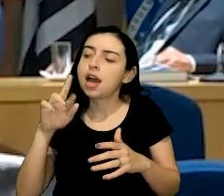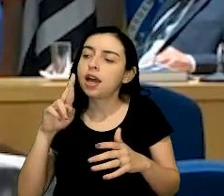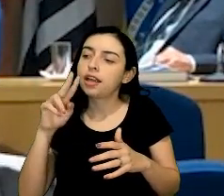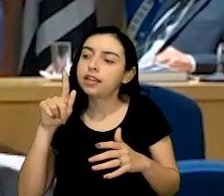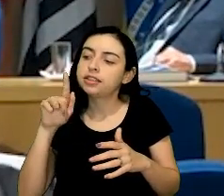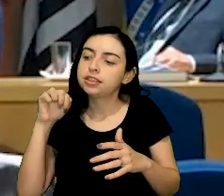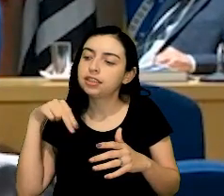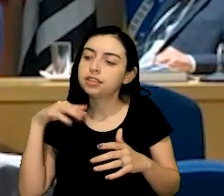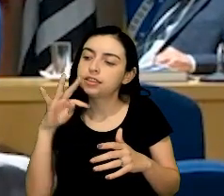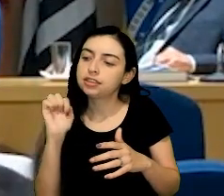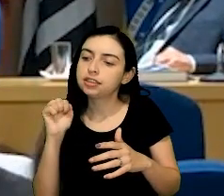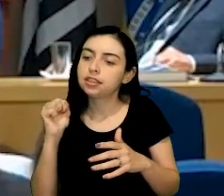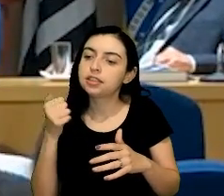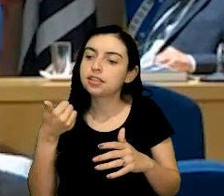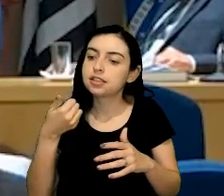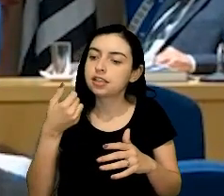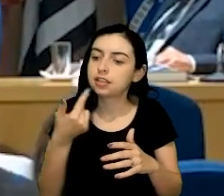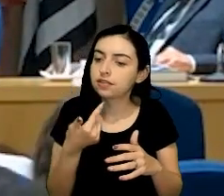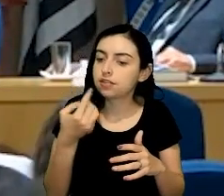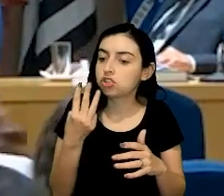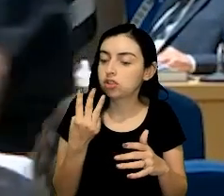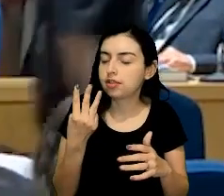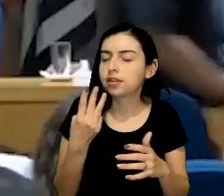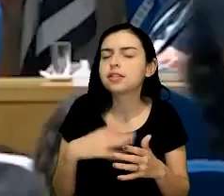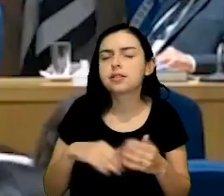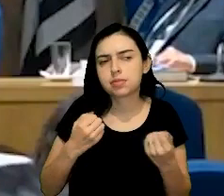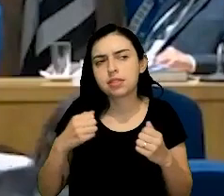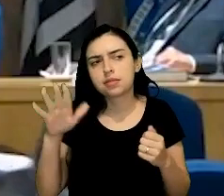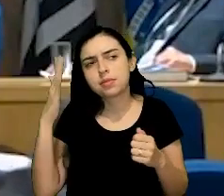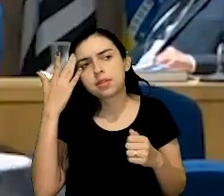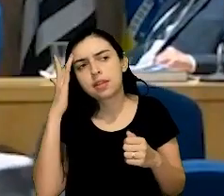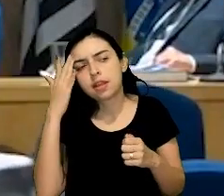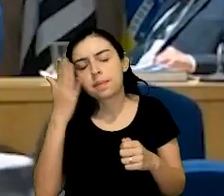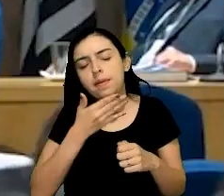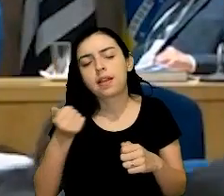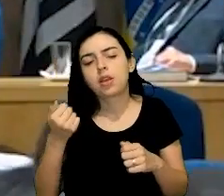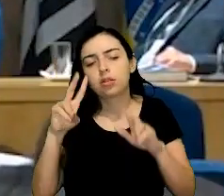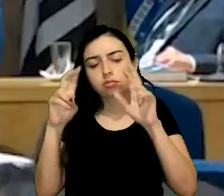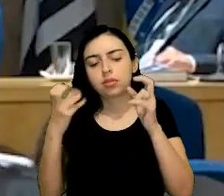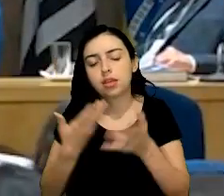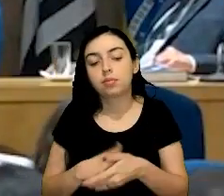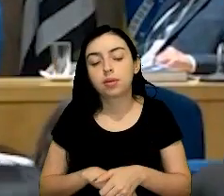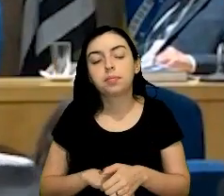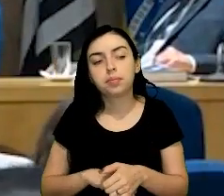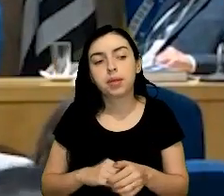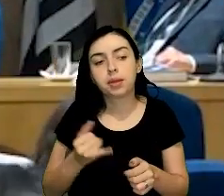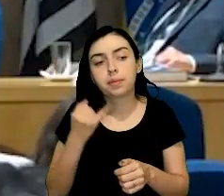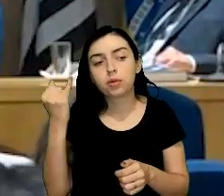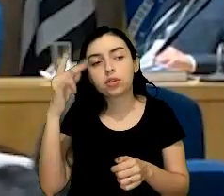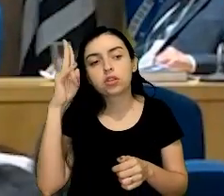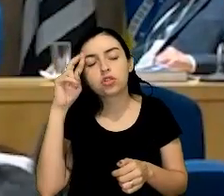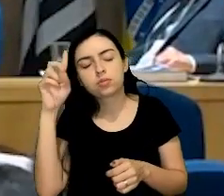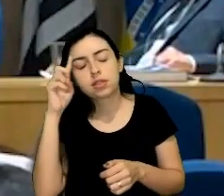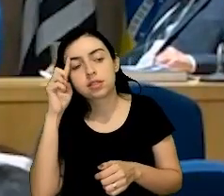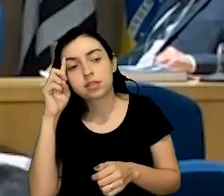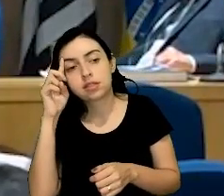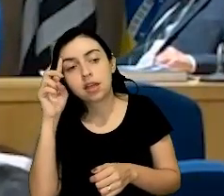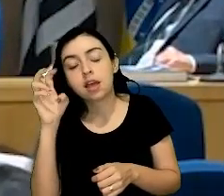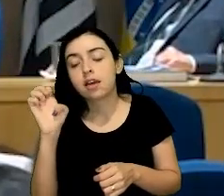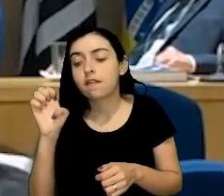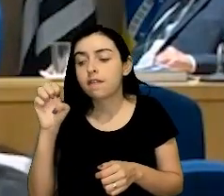né? Então, nós também temos que entender melhor essas questões. Mas é importante pensar que, mesmo a Venezuela, um país de